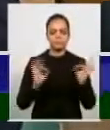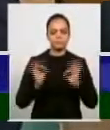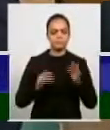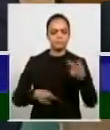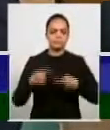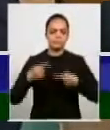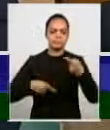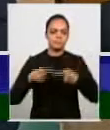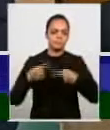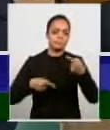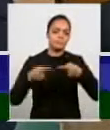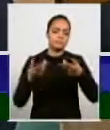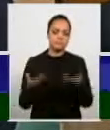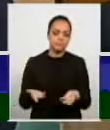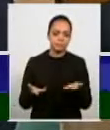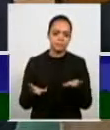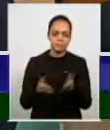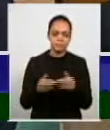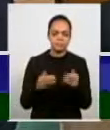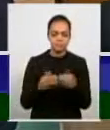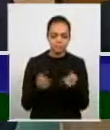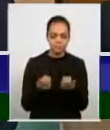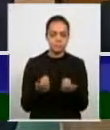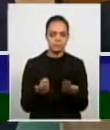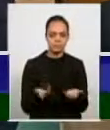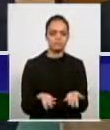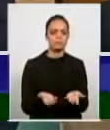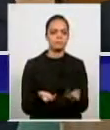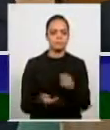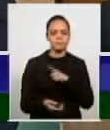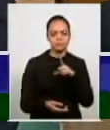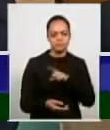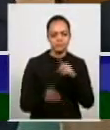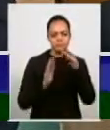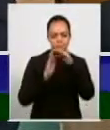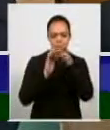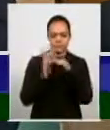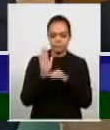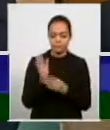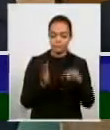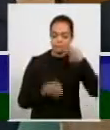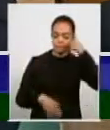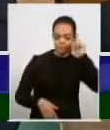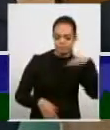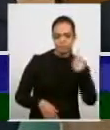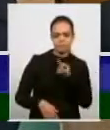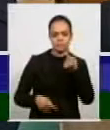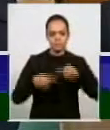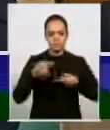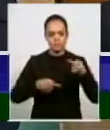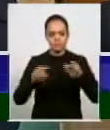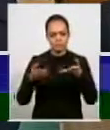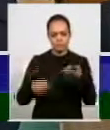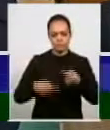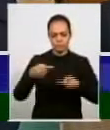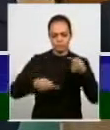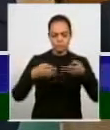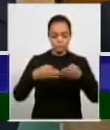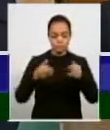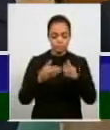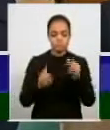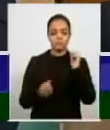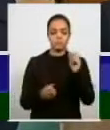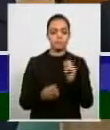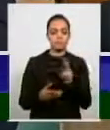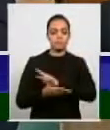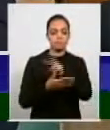quem queira discutir os requerimentos que estavam na pauta de ontem, nós estamos discutindo os requerimentos que